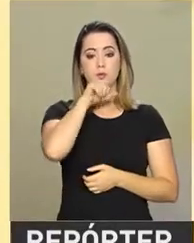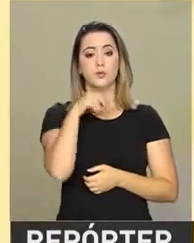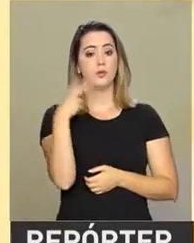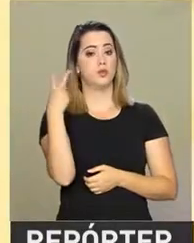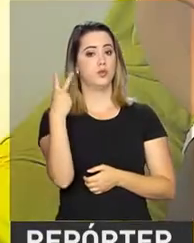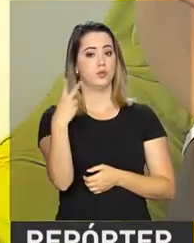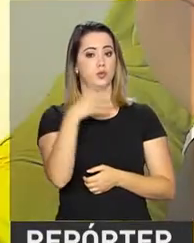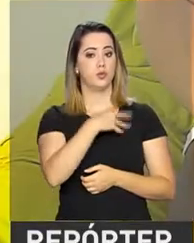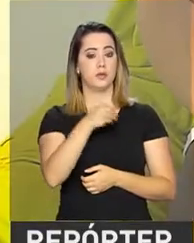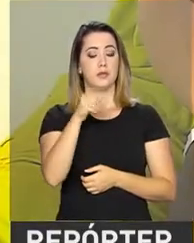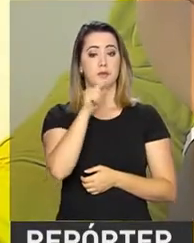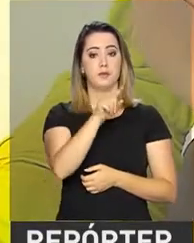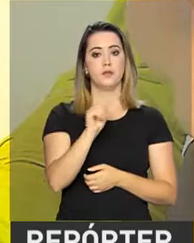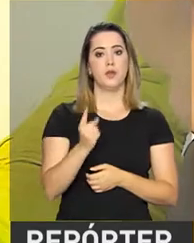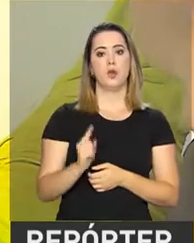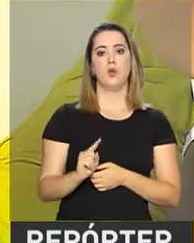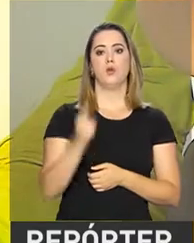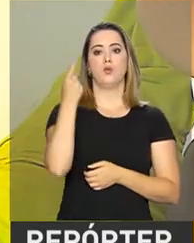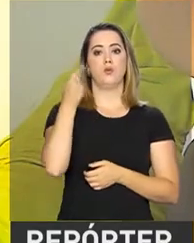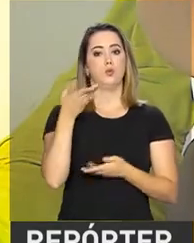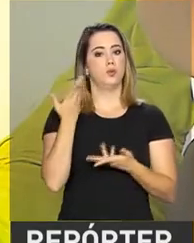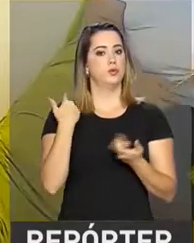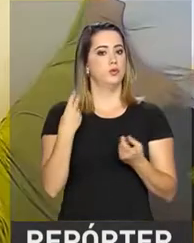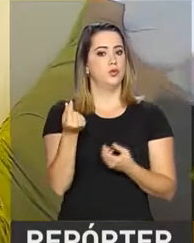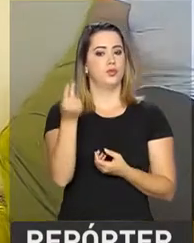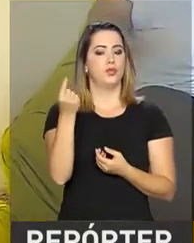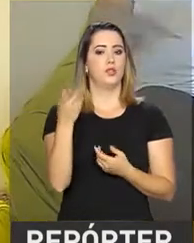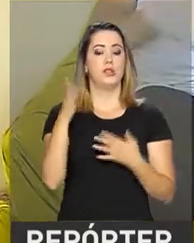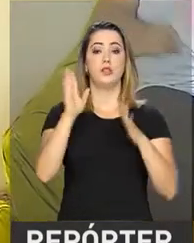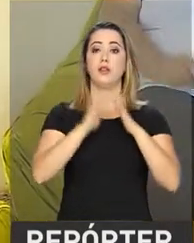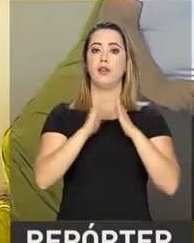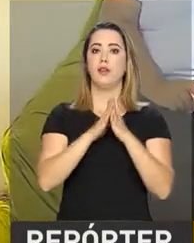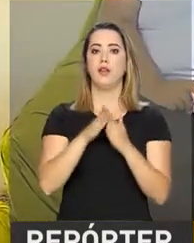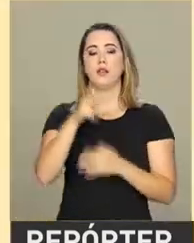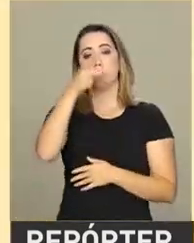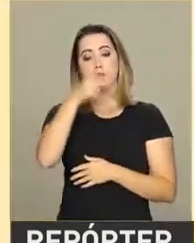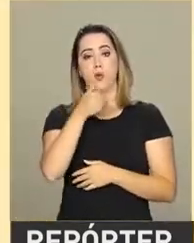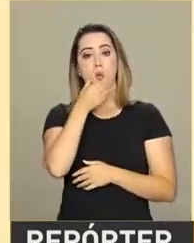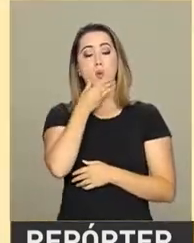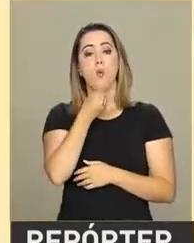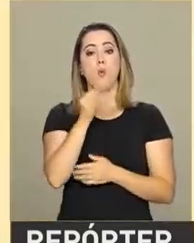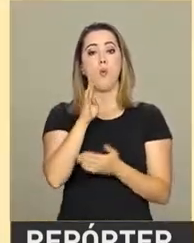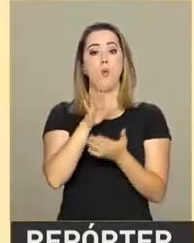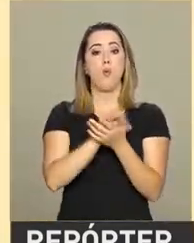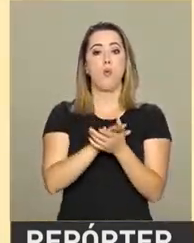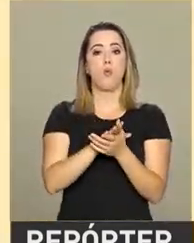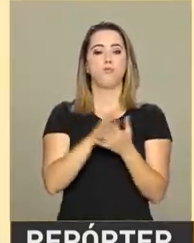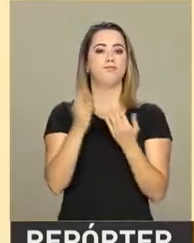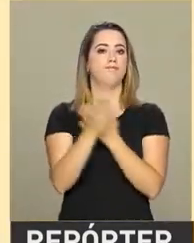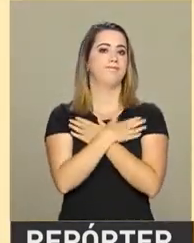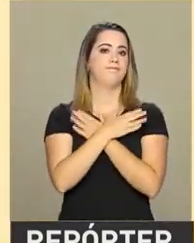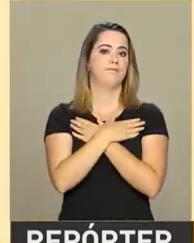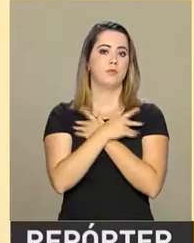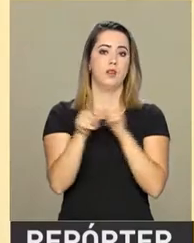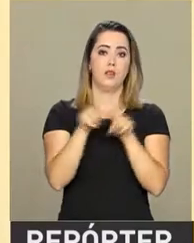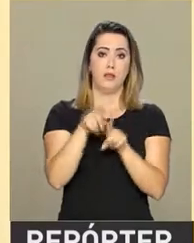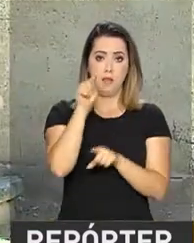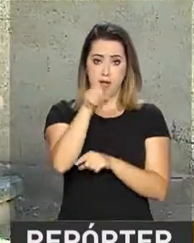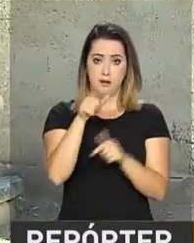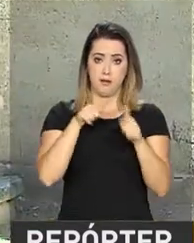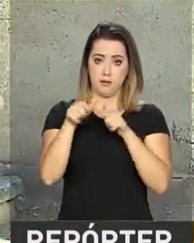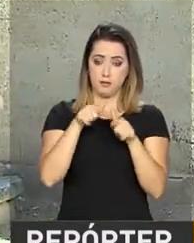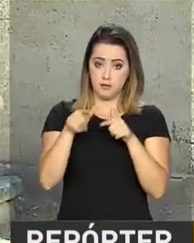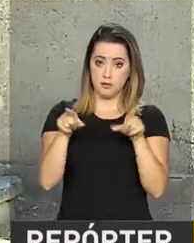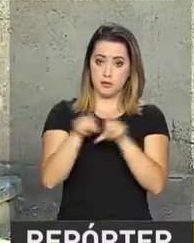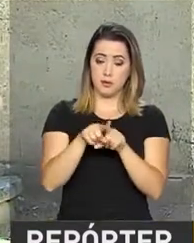rogéria é a única fonte de sustento em casa com o marido desempregado a cuidadora de idosos de planaltina cidade a